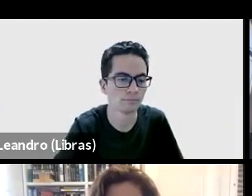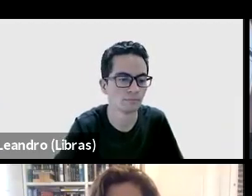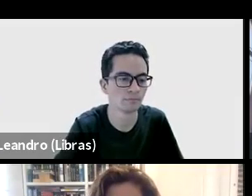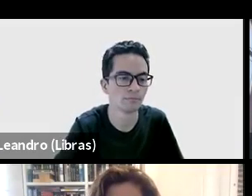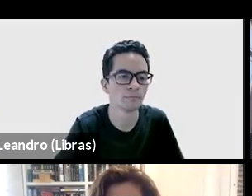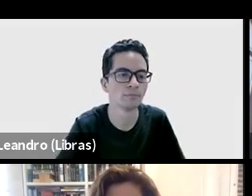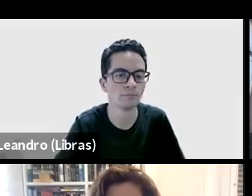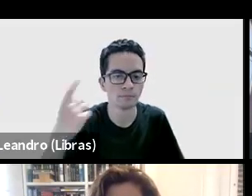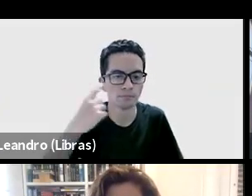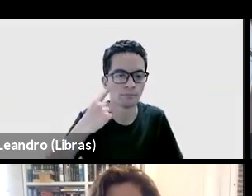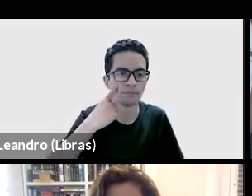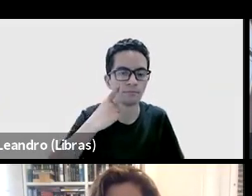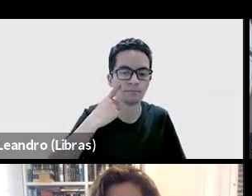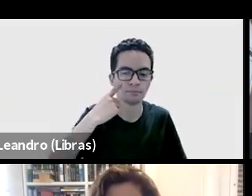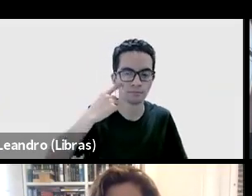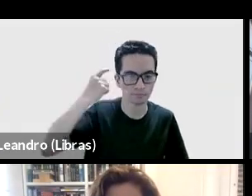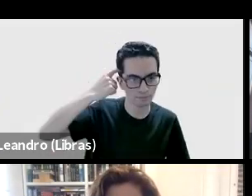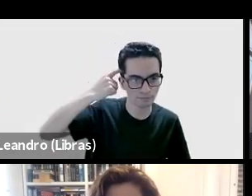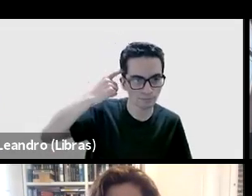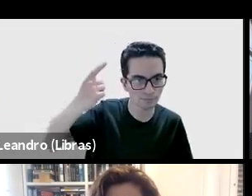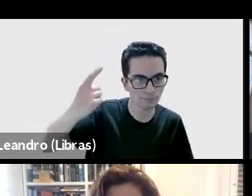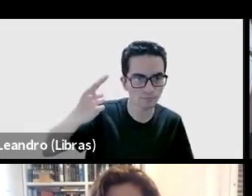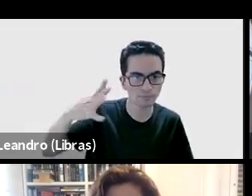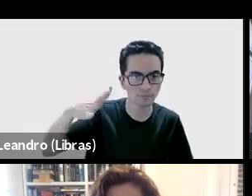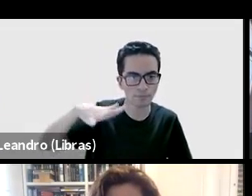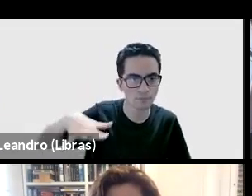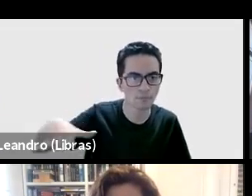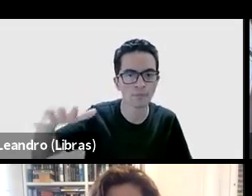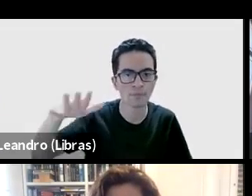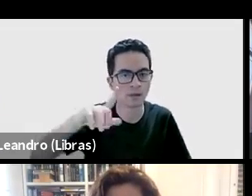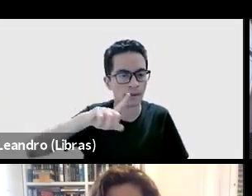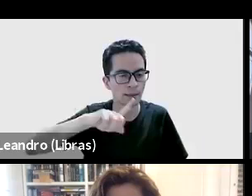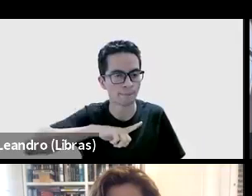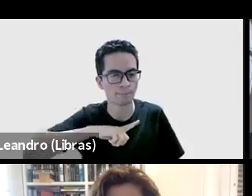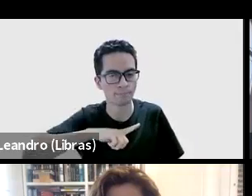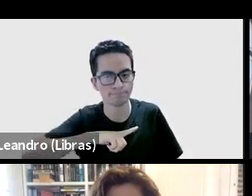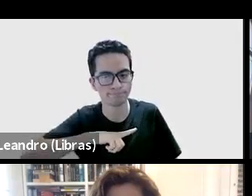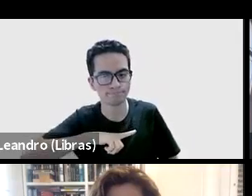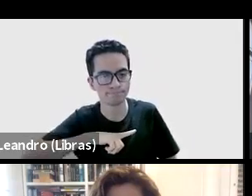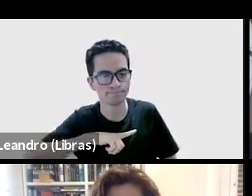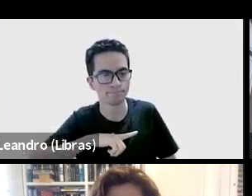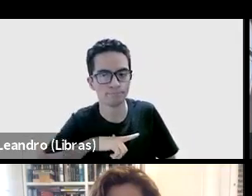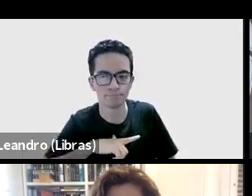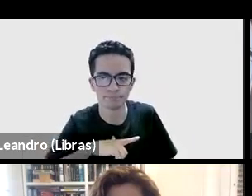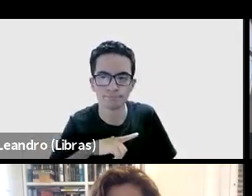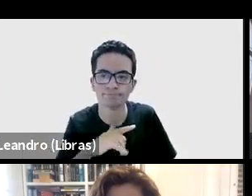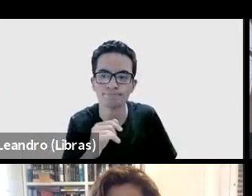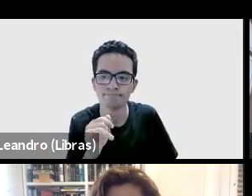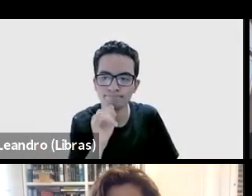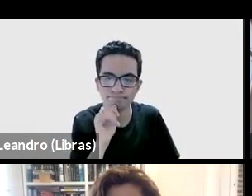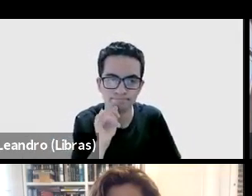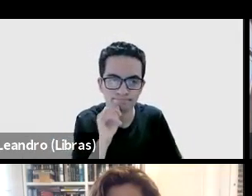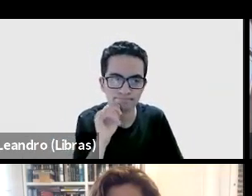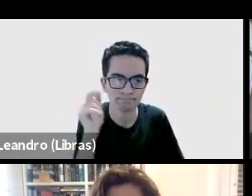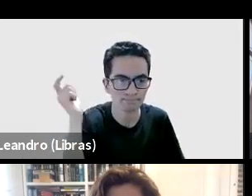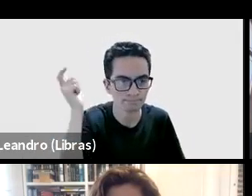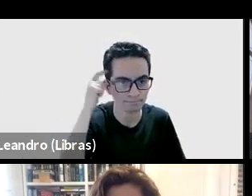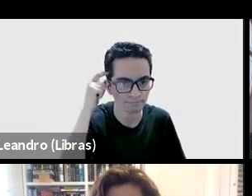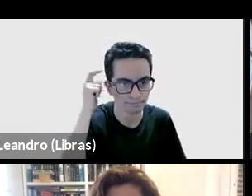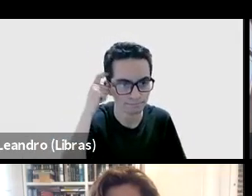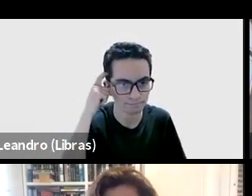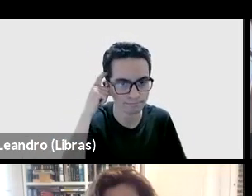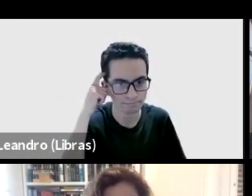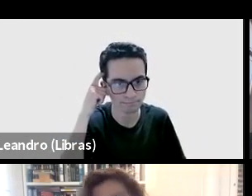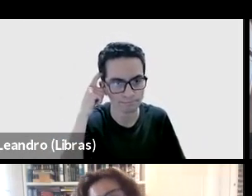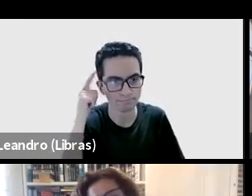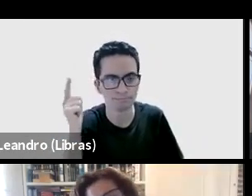que as crianças ainda não aprenderam a ler e escrever, né? E aí uma discussão muito interessante que surgiu essa semana